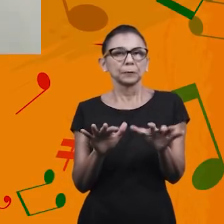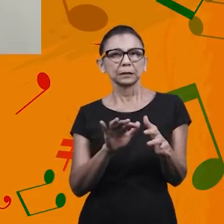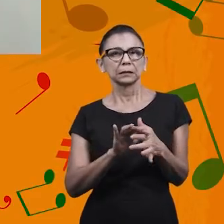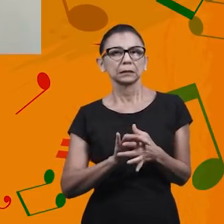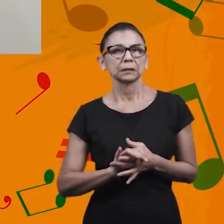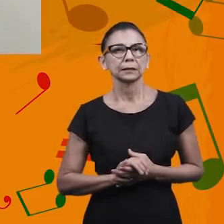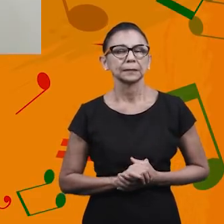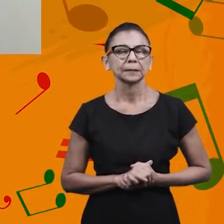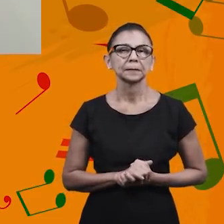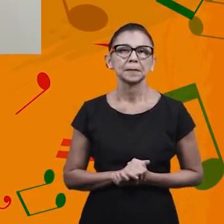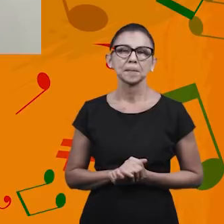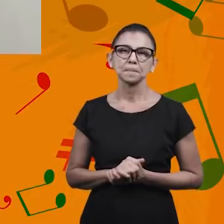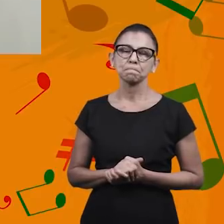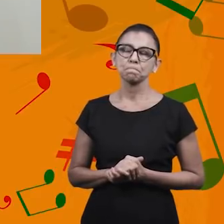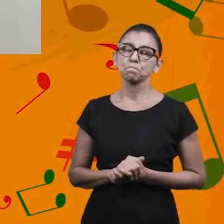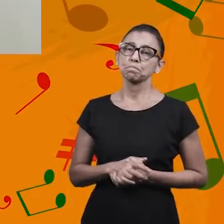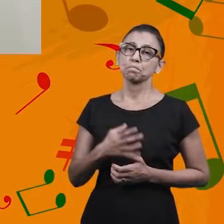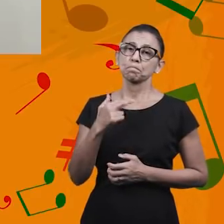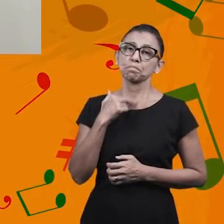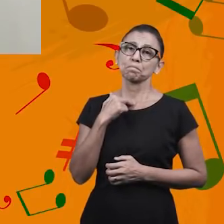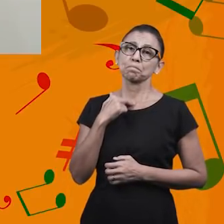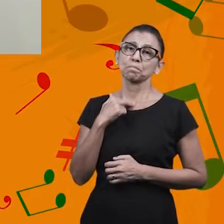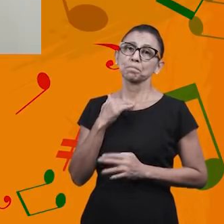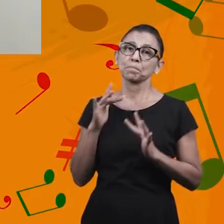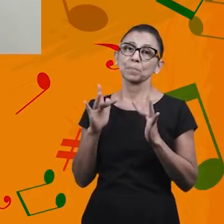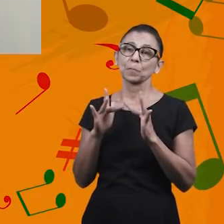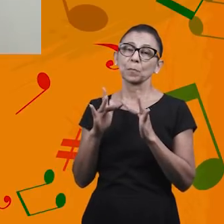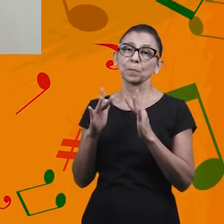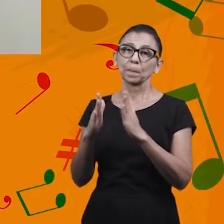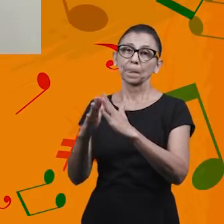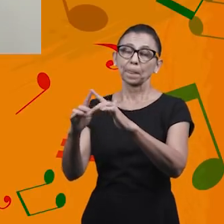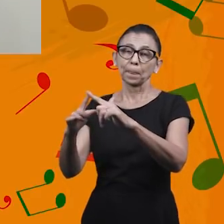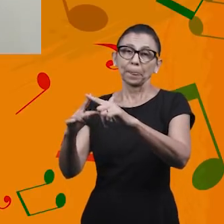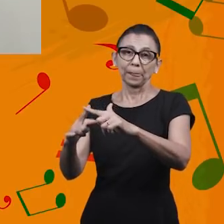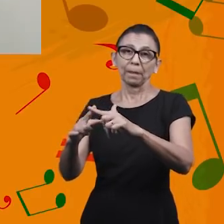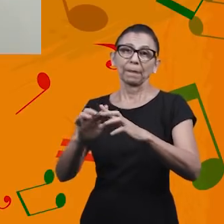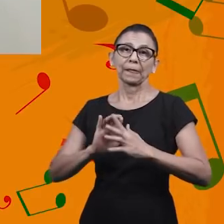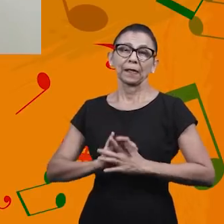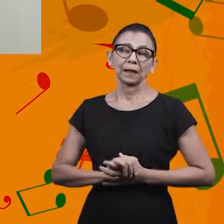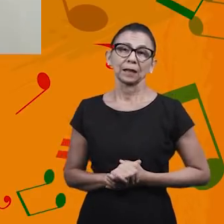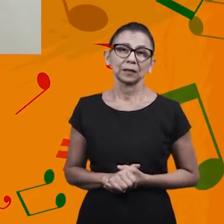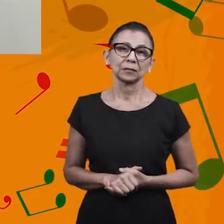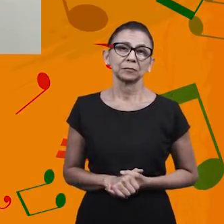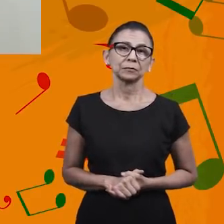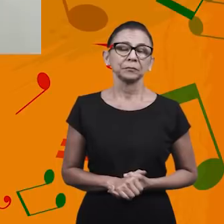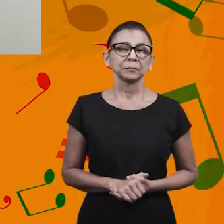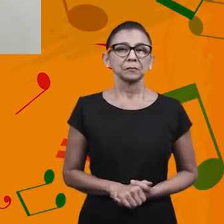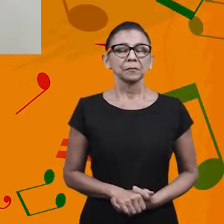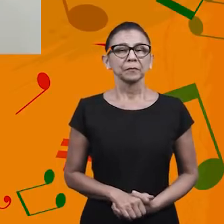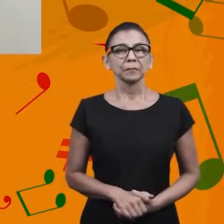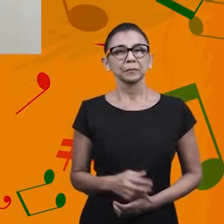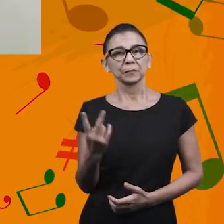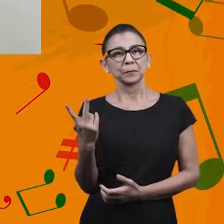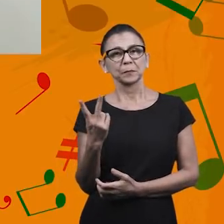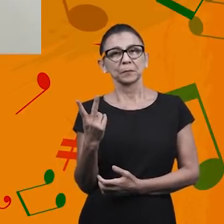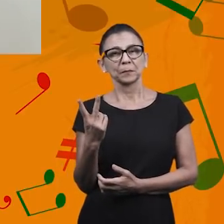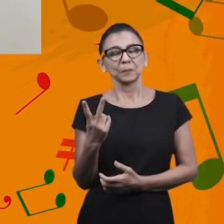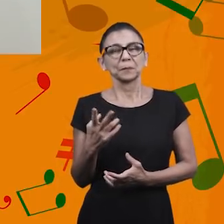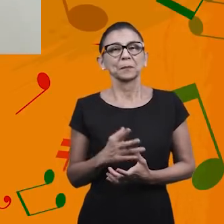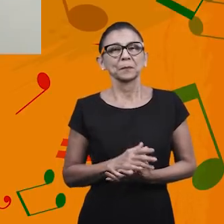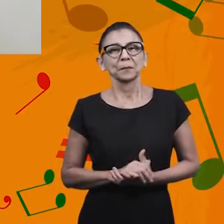ele despertou esse desejo de servir a intermediária Maria Eduarda, que vai nos contar a